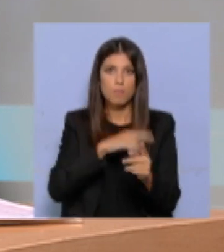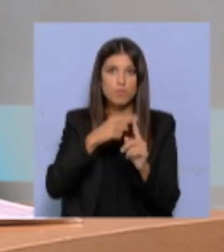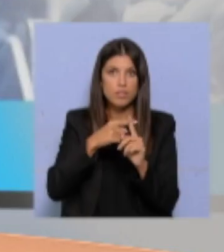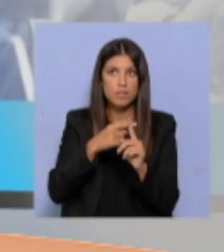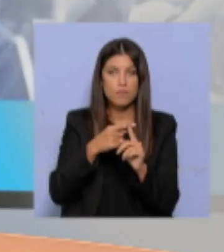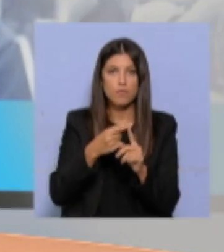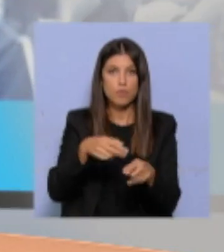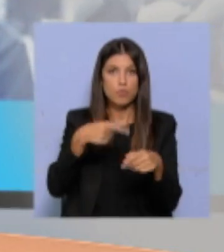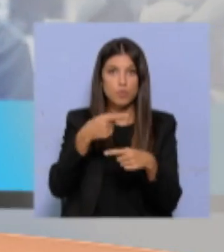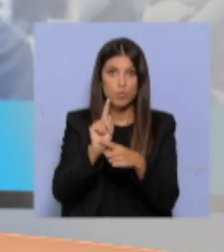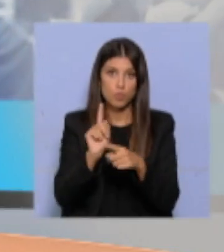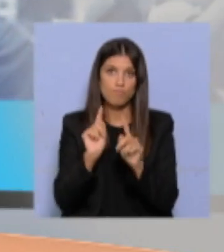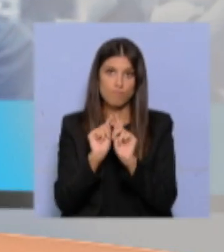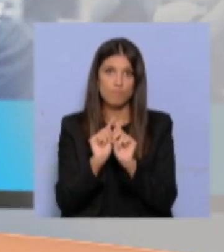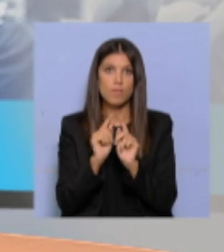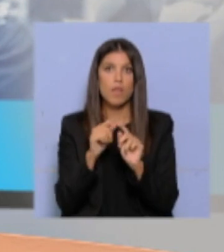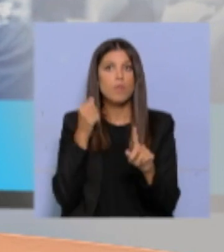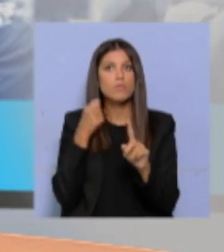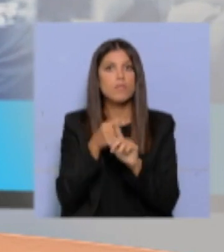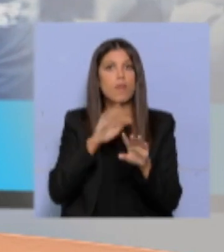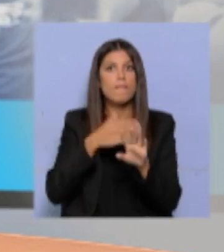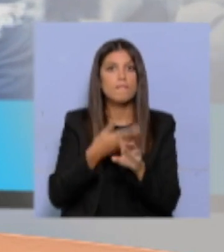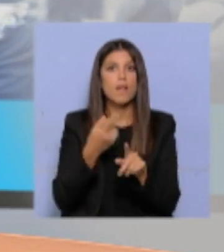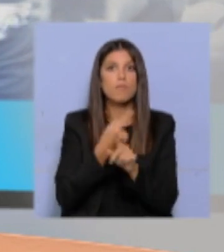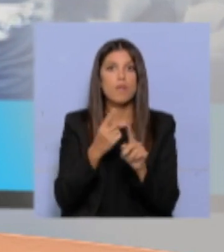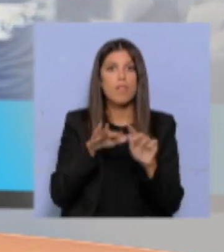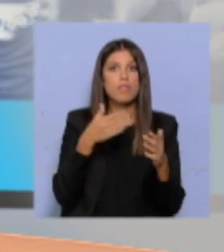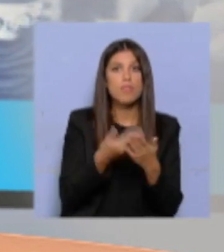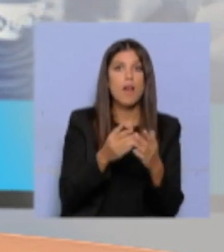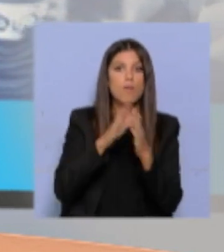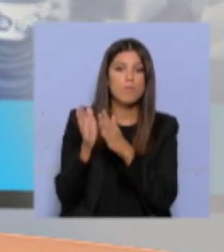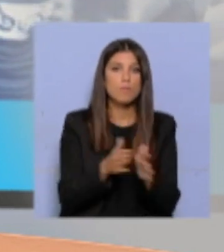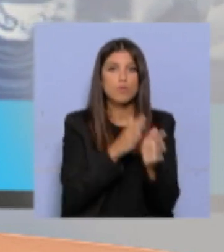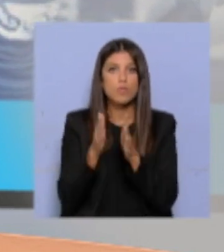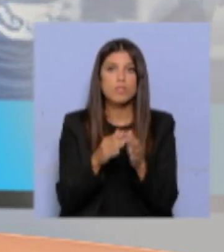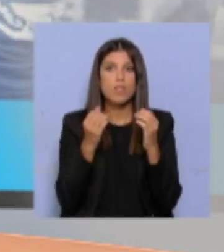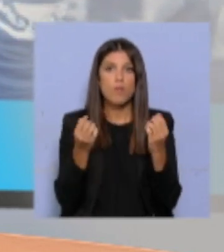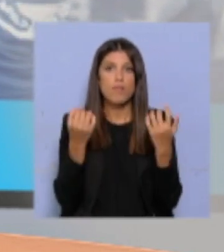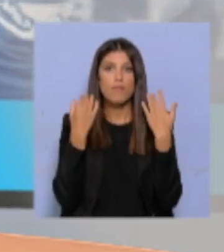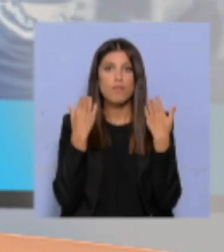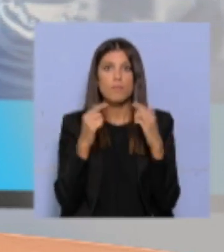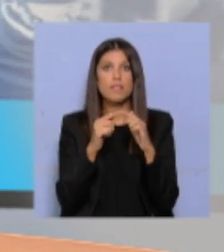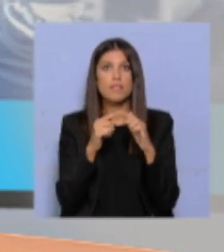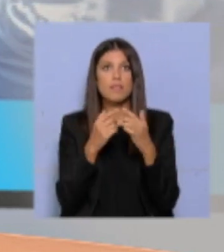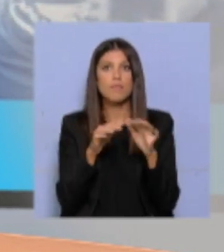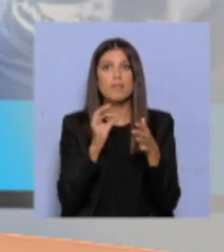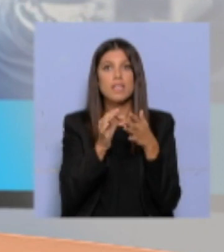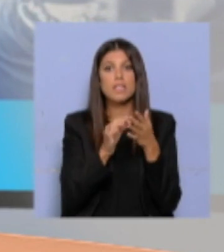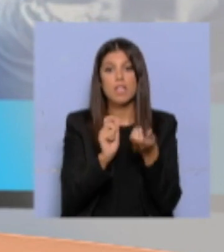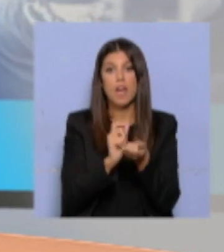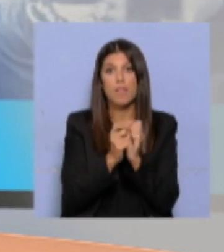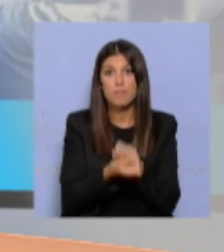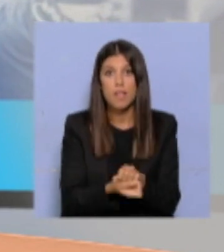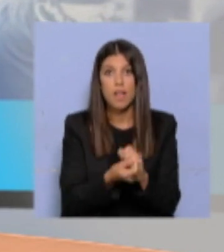obviamente. É um desafio acrescido porque assim leva a uma produção informativa às vezes com características adaptadas